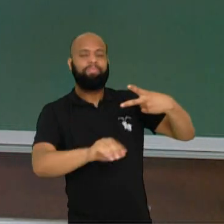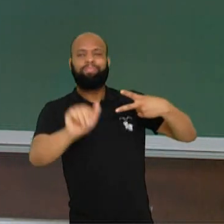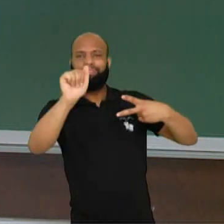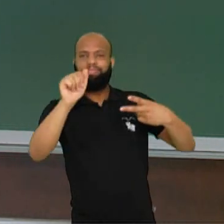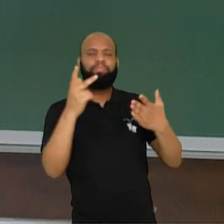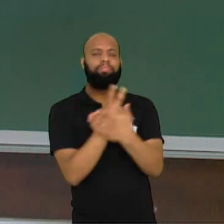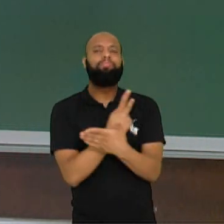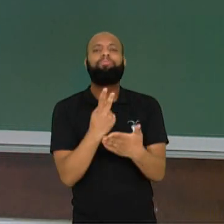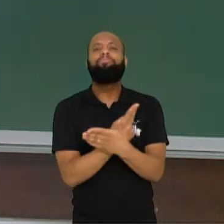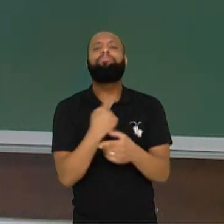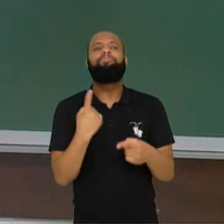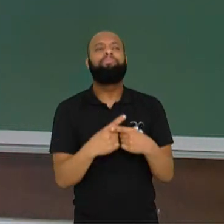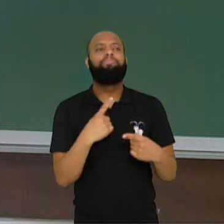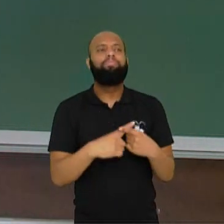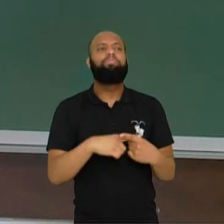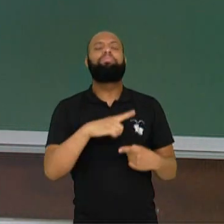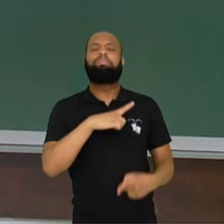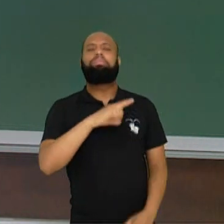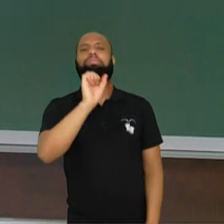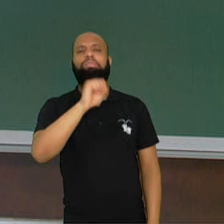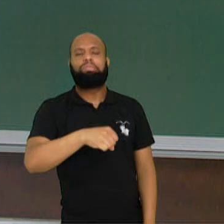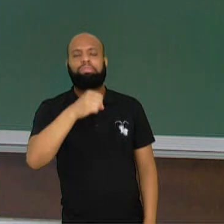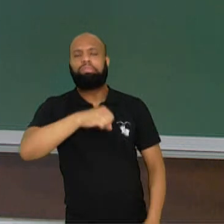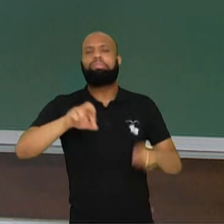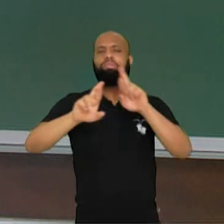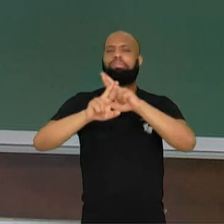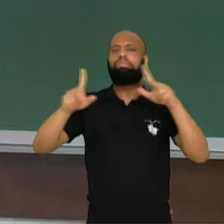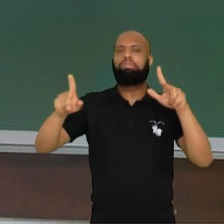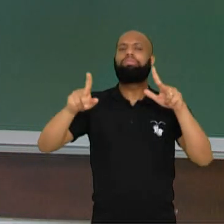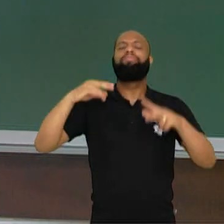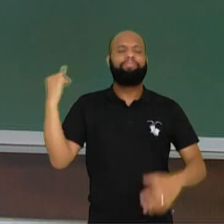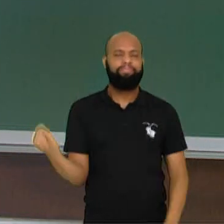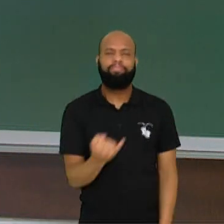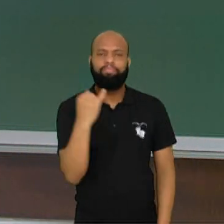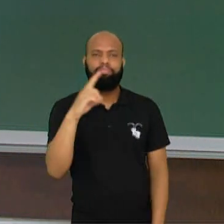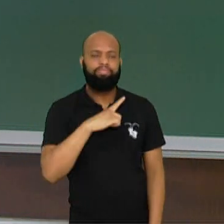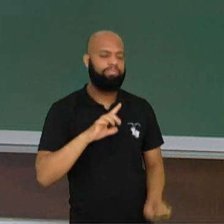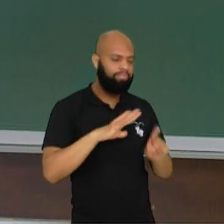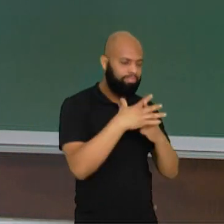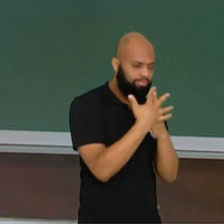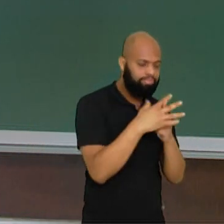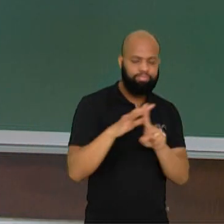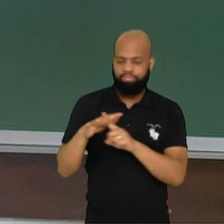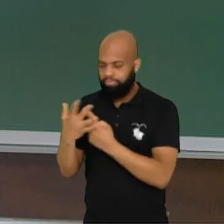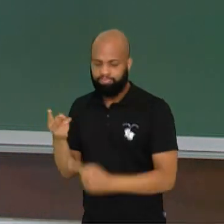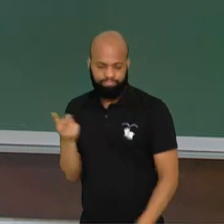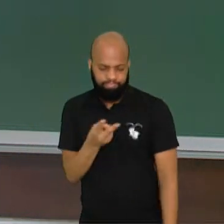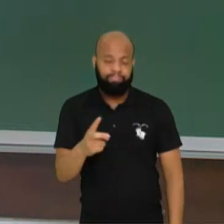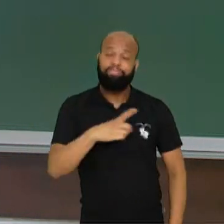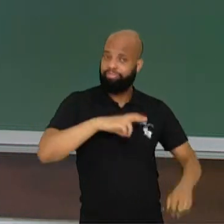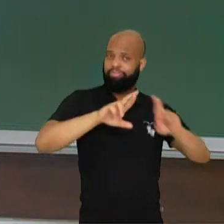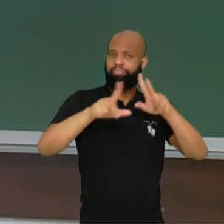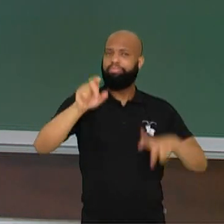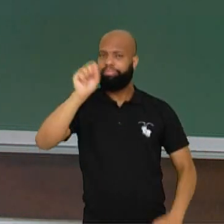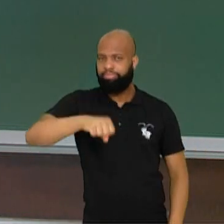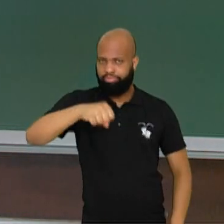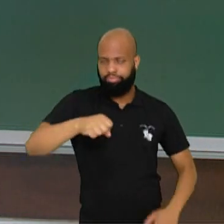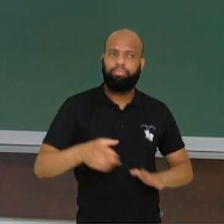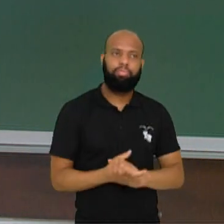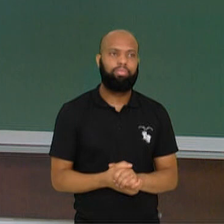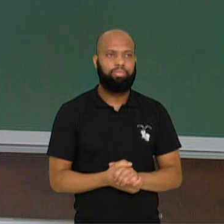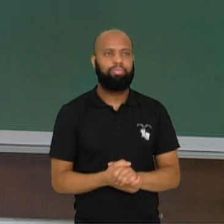porque existe sim diferenças importantes entre socialismo utópico e socialismo